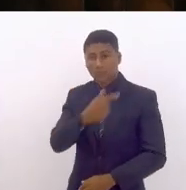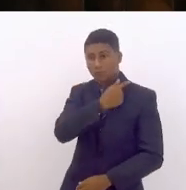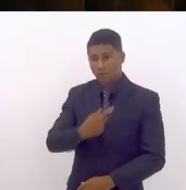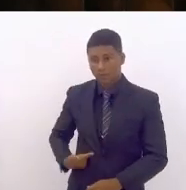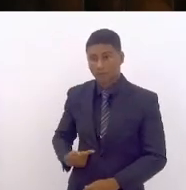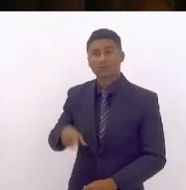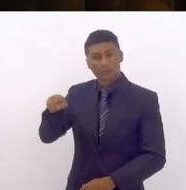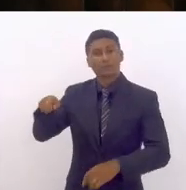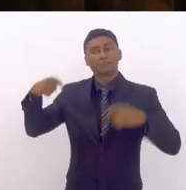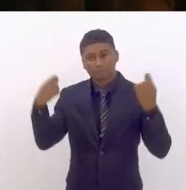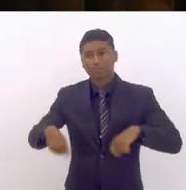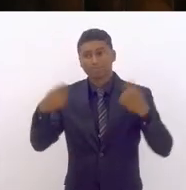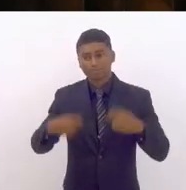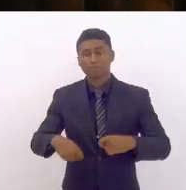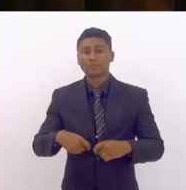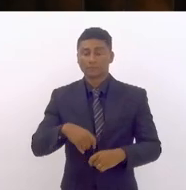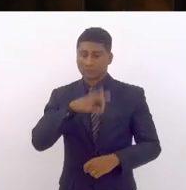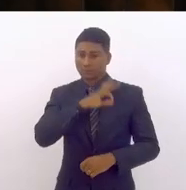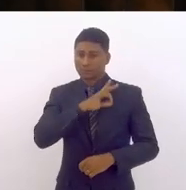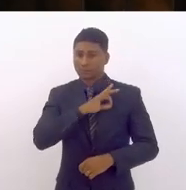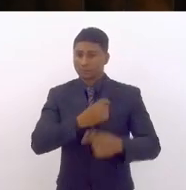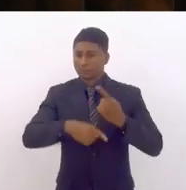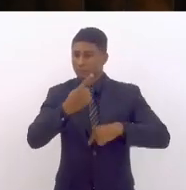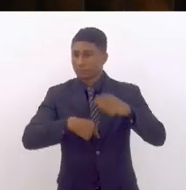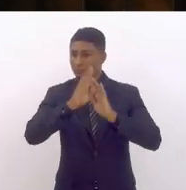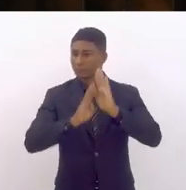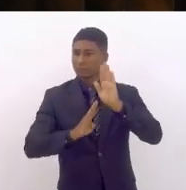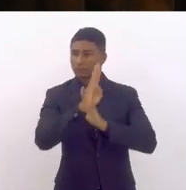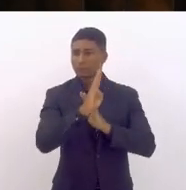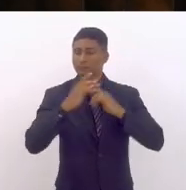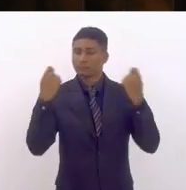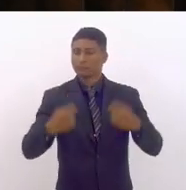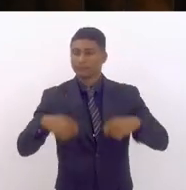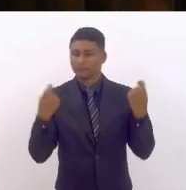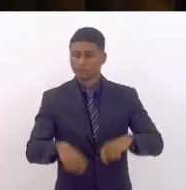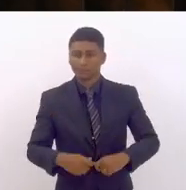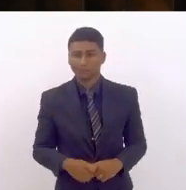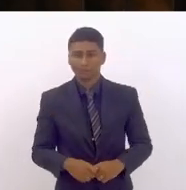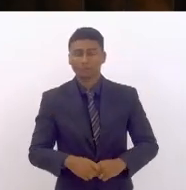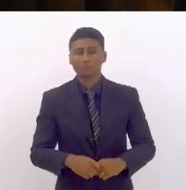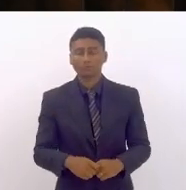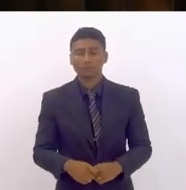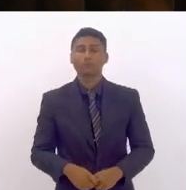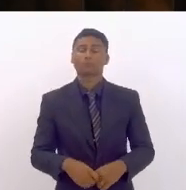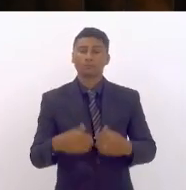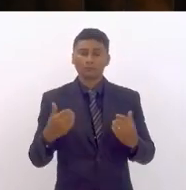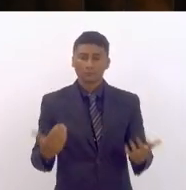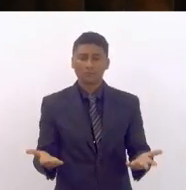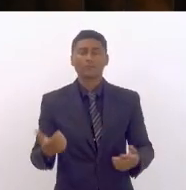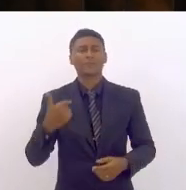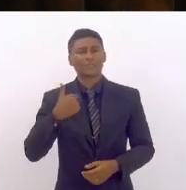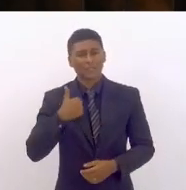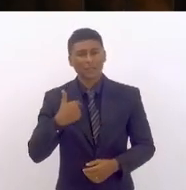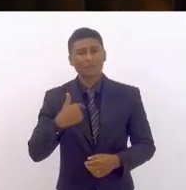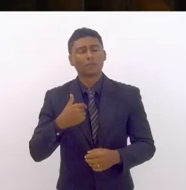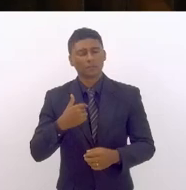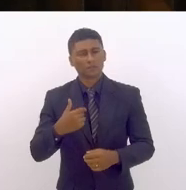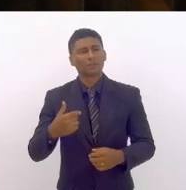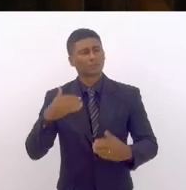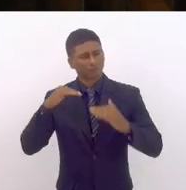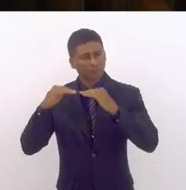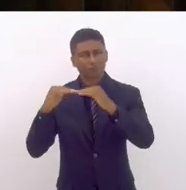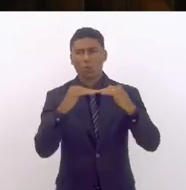coloque em prática esse reajuste do piso salarial. Faço aqui um coro a todos os profissionais de